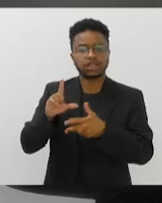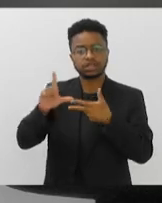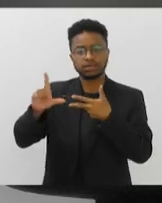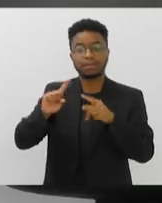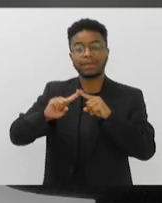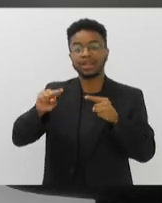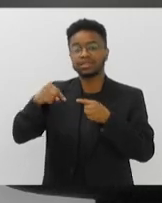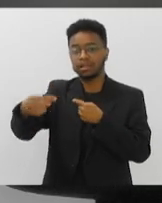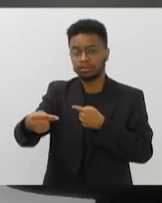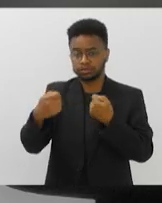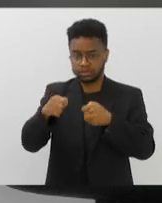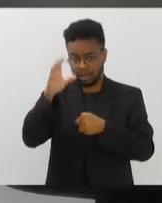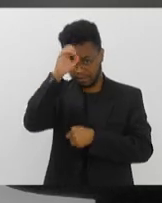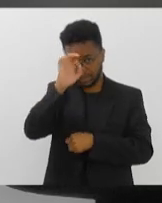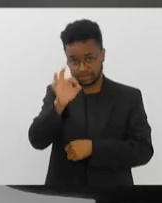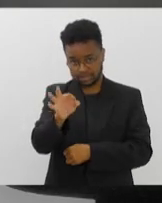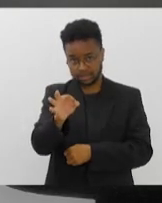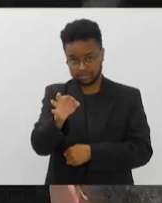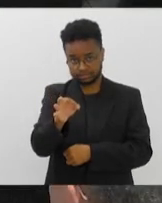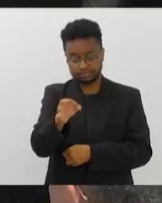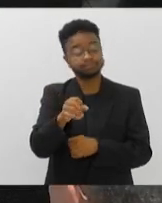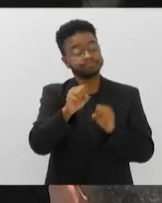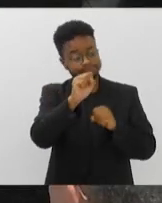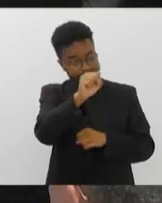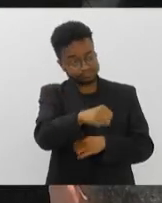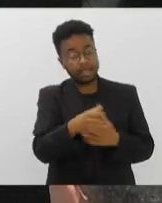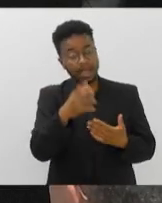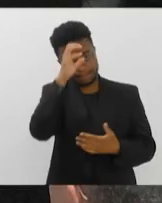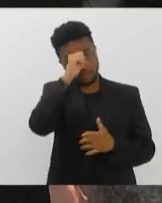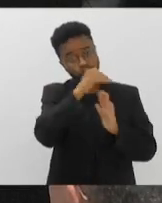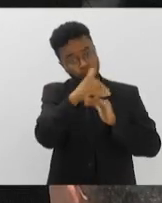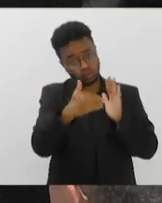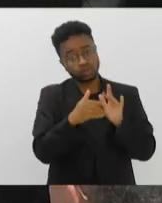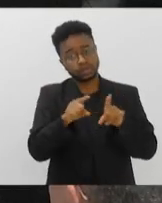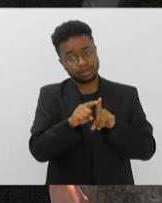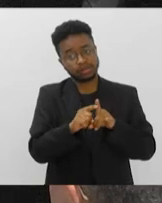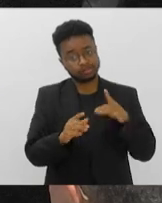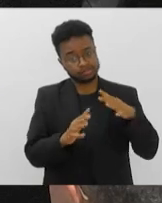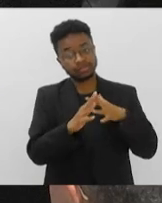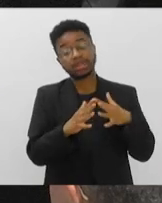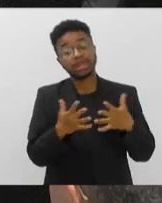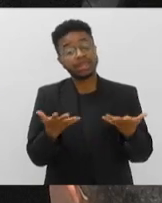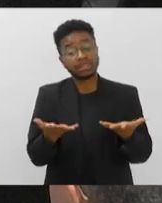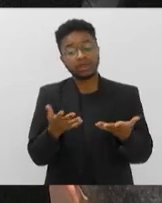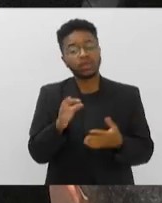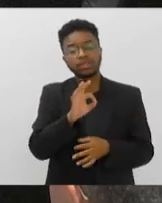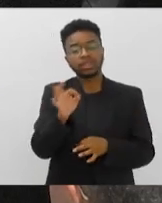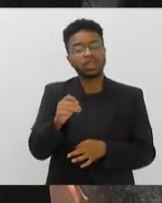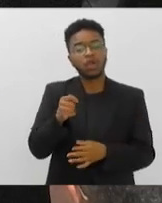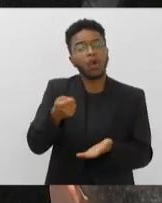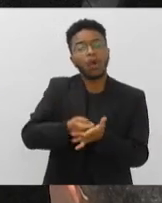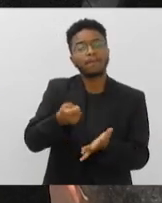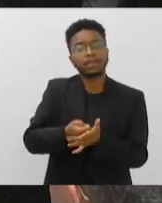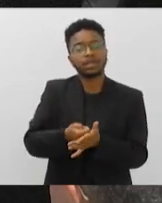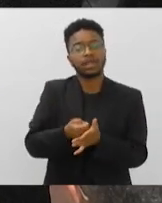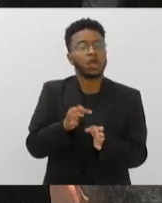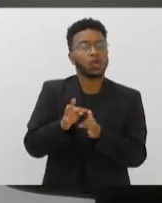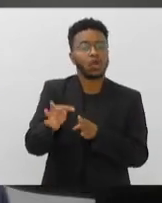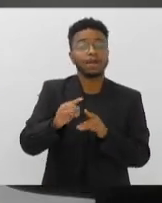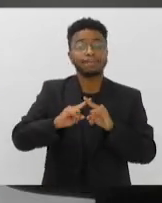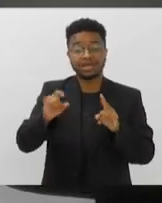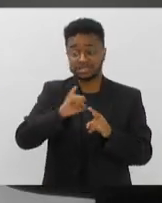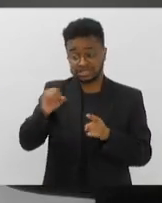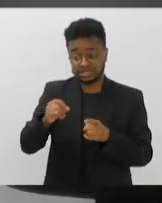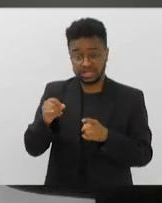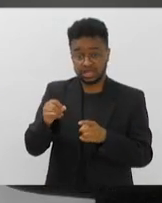cadeira teve que aprender não teve aprendi tudo então Gente ninguém bota revólver na cabeça de ninguém para ser Conselheiro mas sentou na cadeira vai